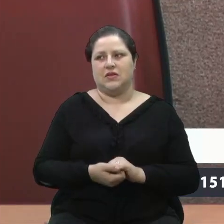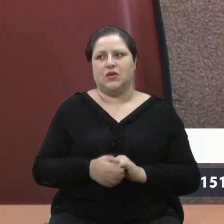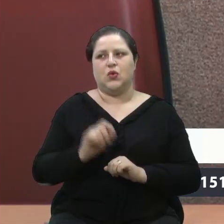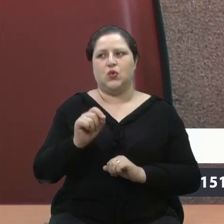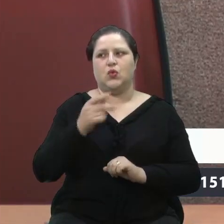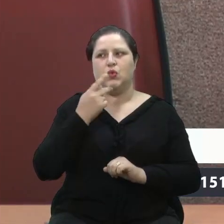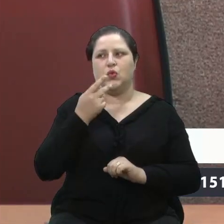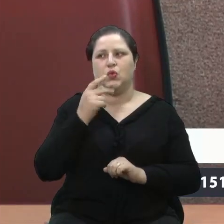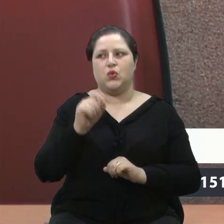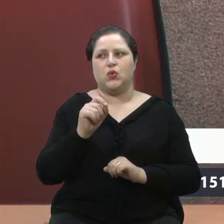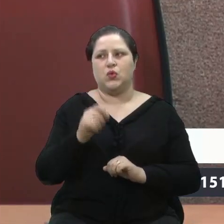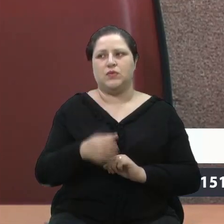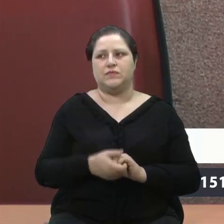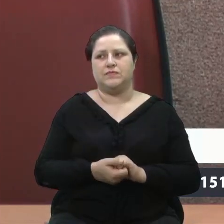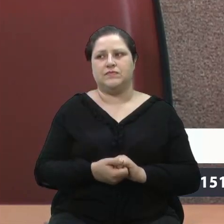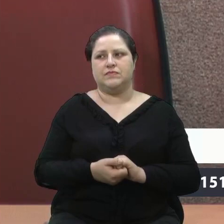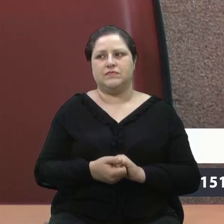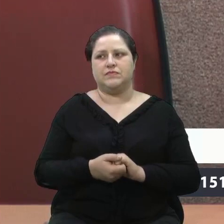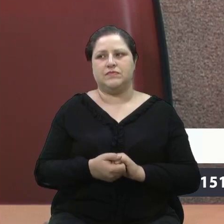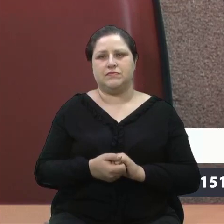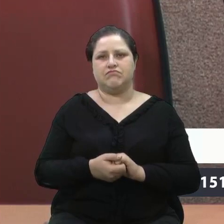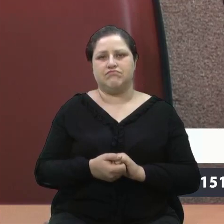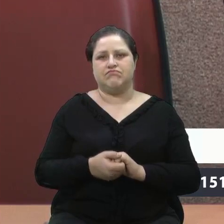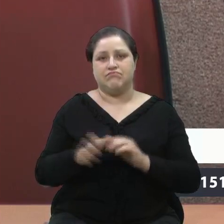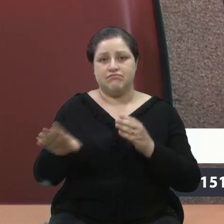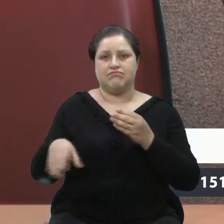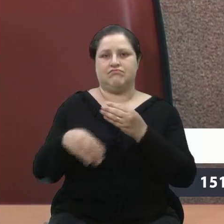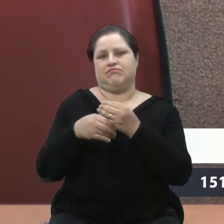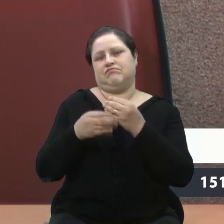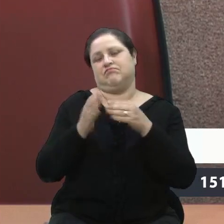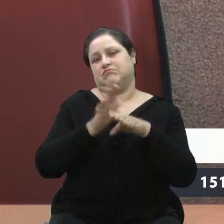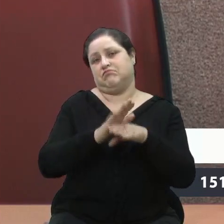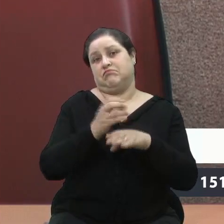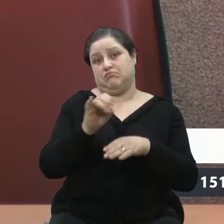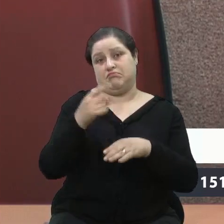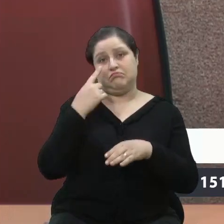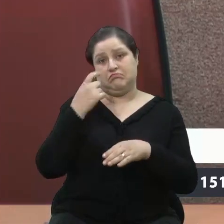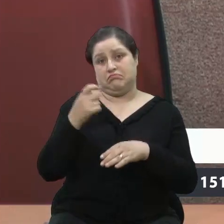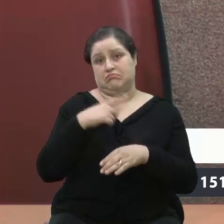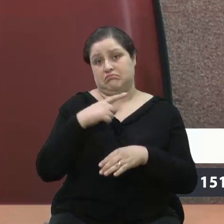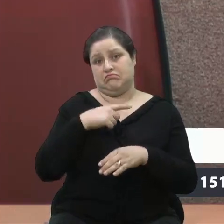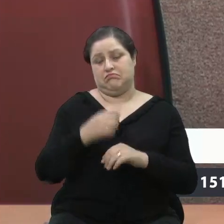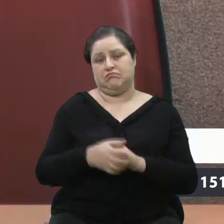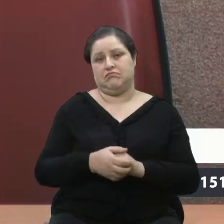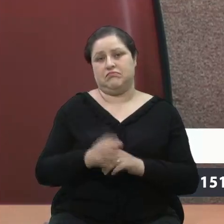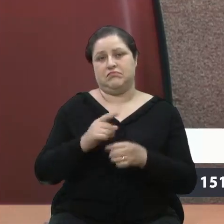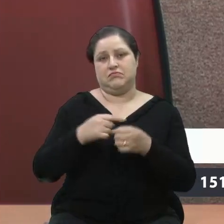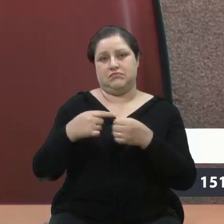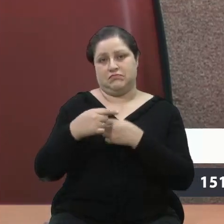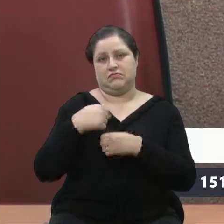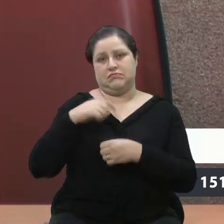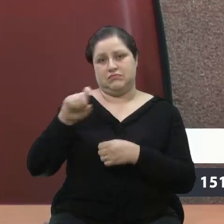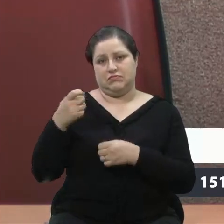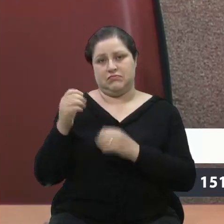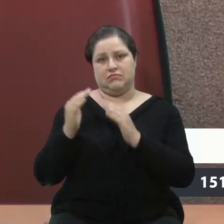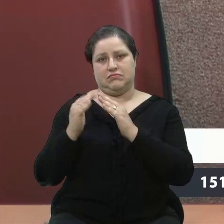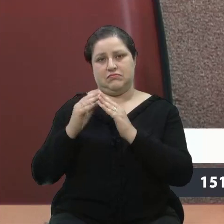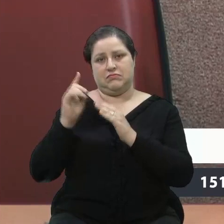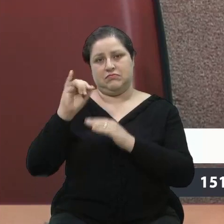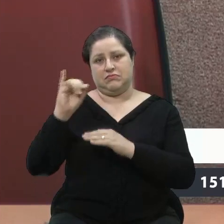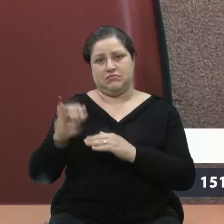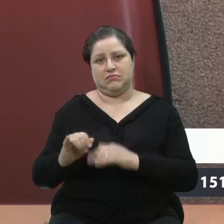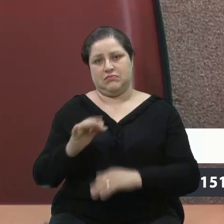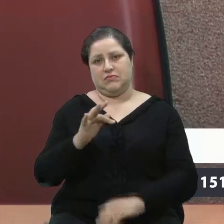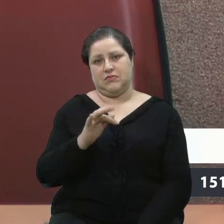vou falar agora é para colaborar com o senhor, caso o senhor tenha interesse, Na cidade onde eu morava na Itália, que se chama